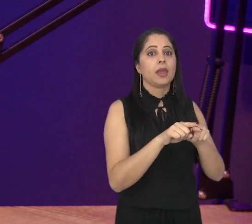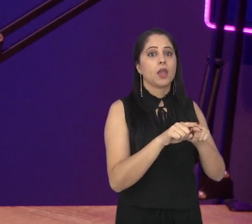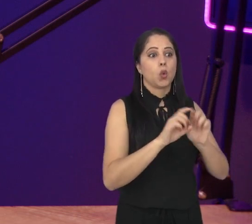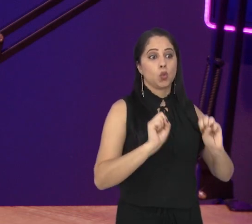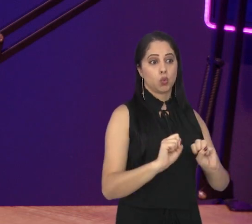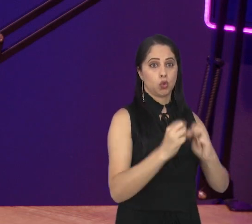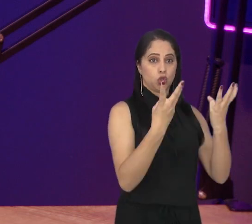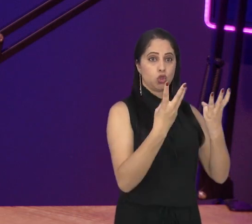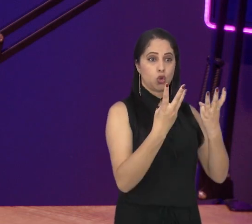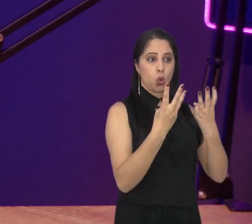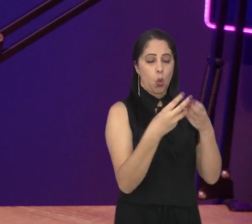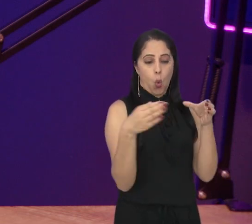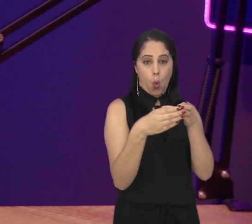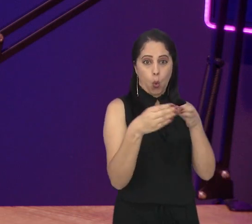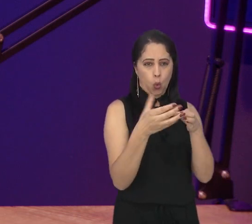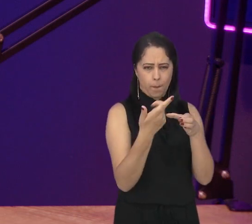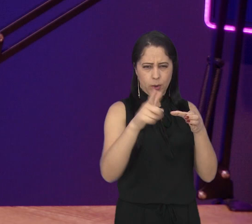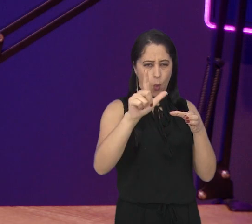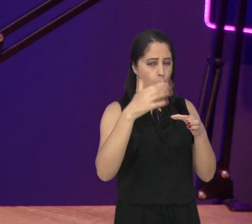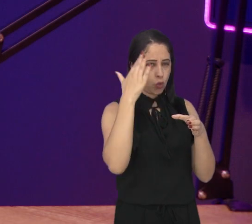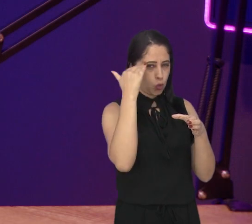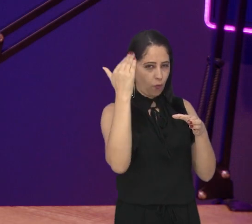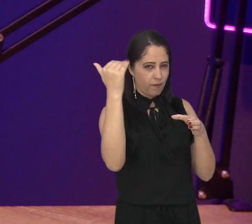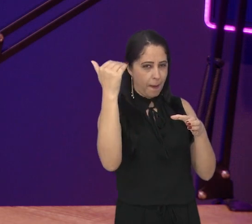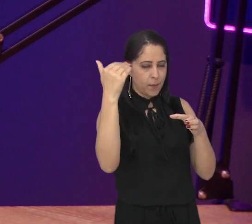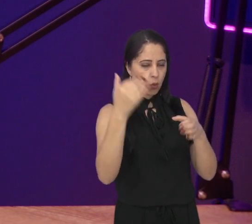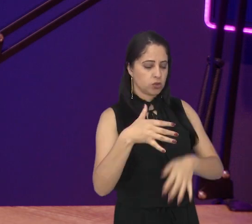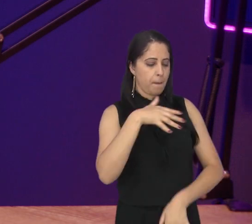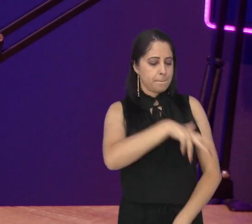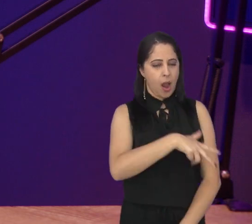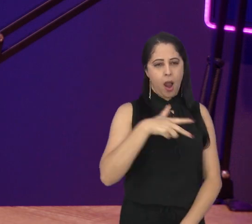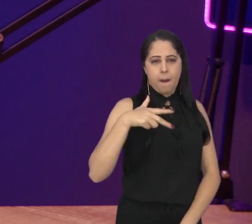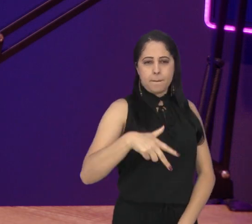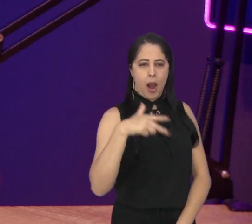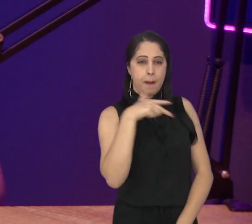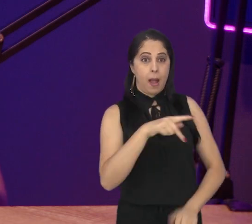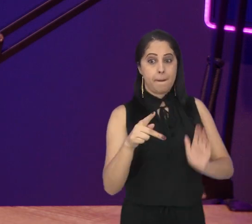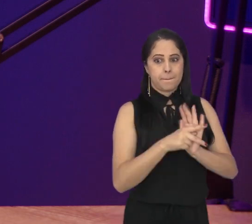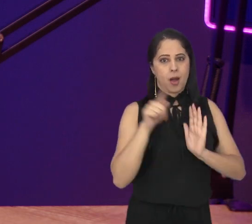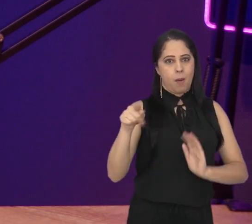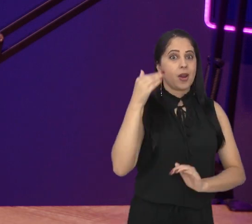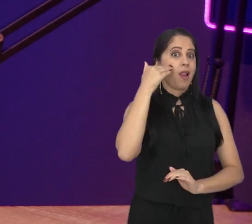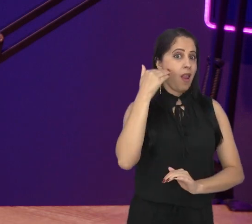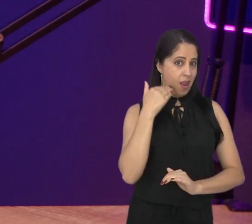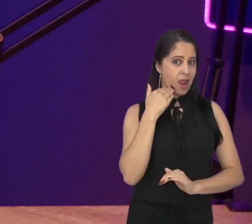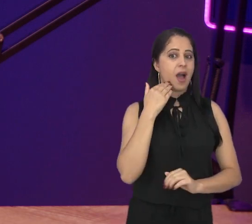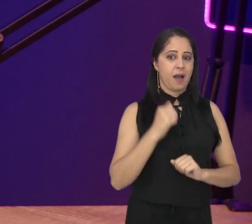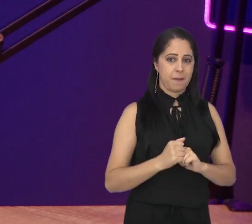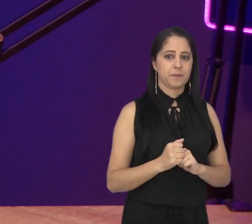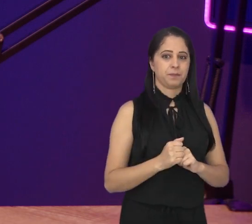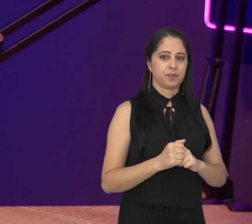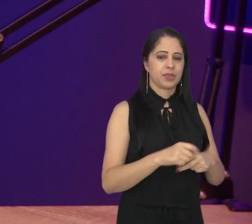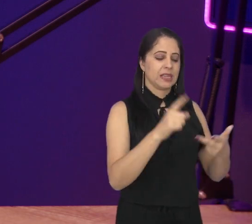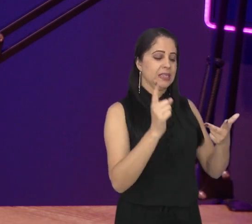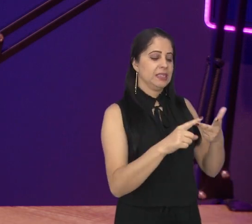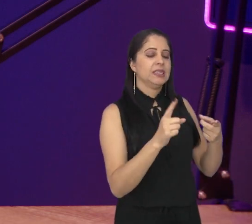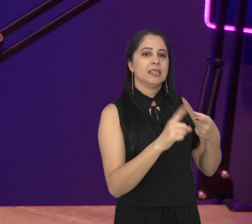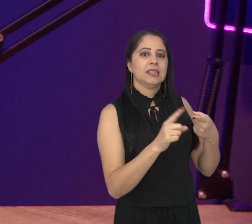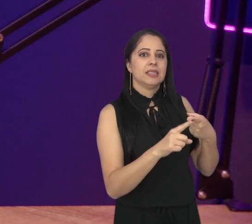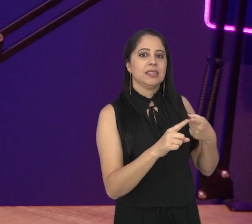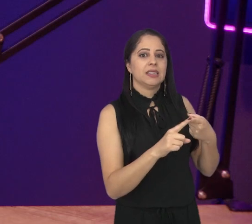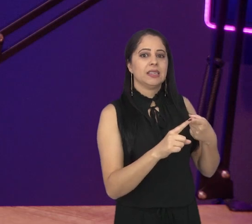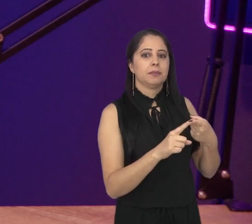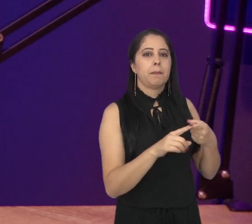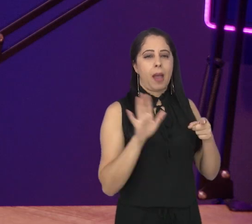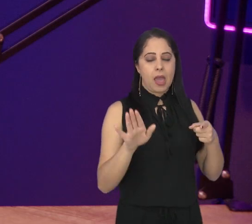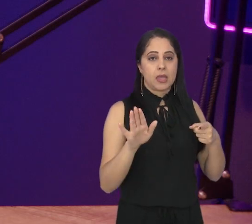show do DPR, que eles estão mais ligados ao hip hop, principalmente o DPR Live. O Ian, eu acredito que ele tá mais